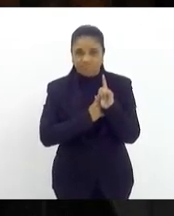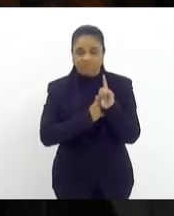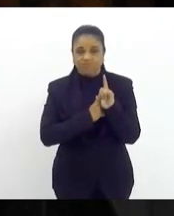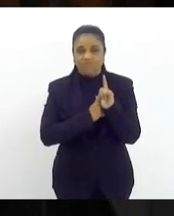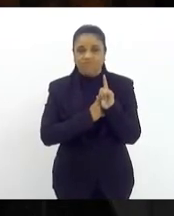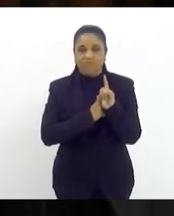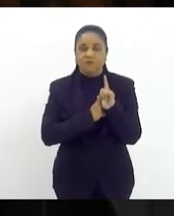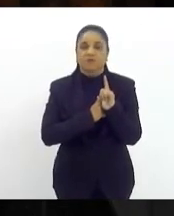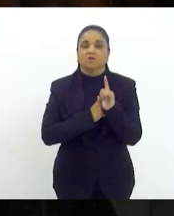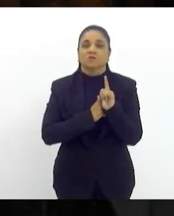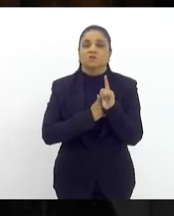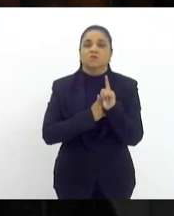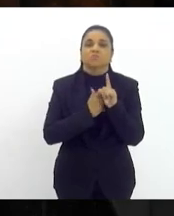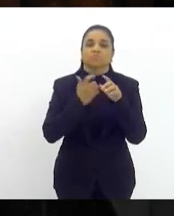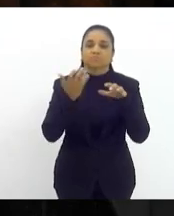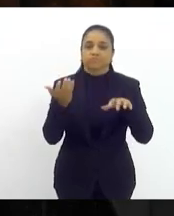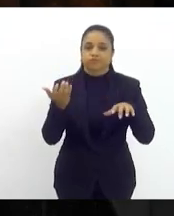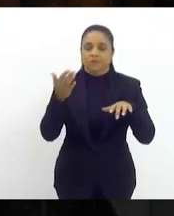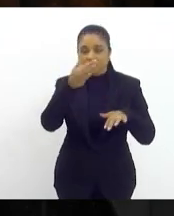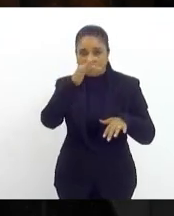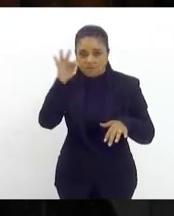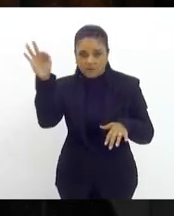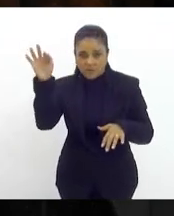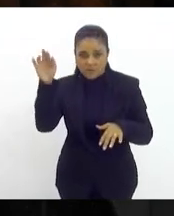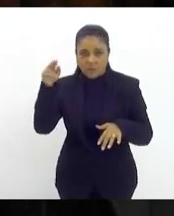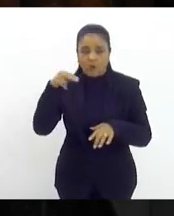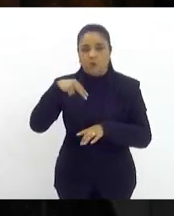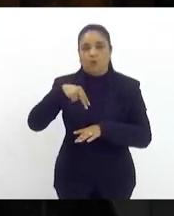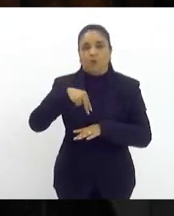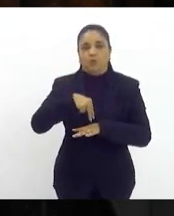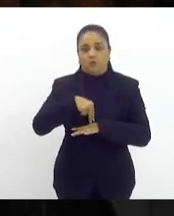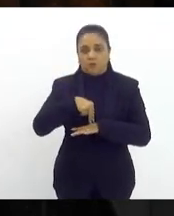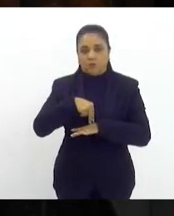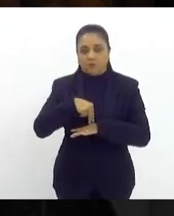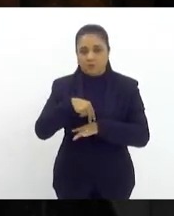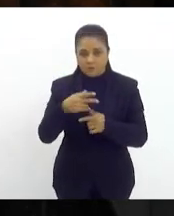união se o presidente